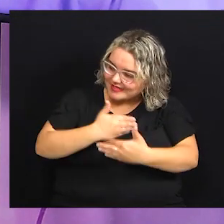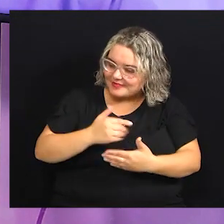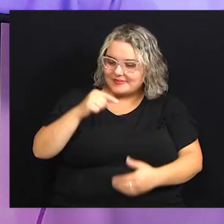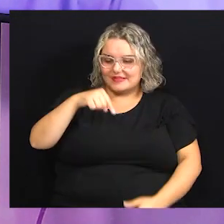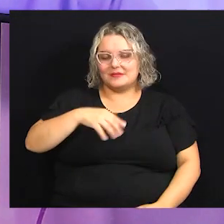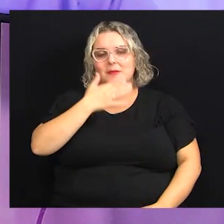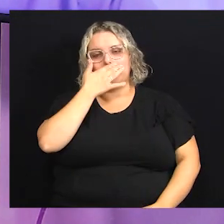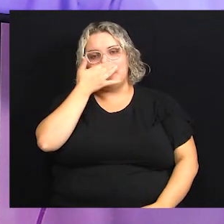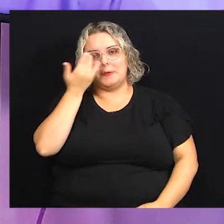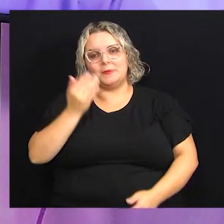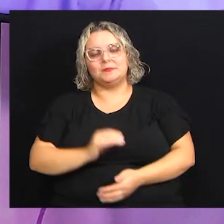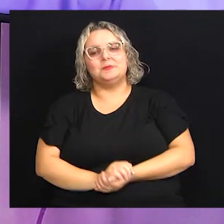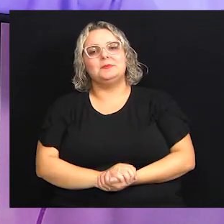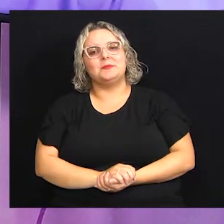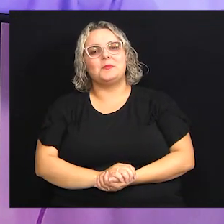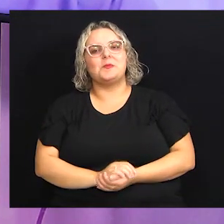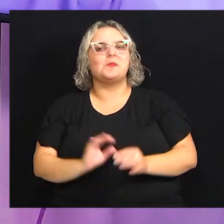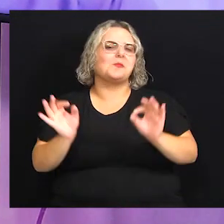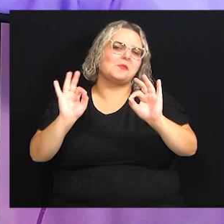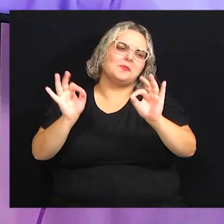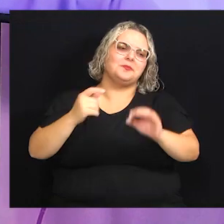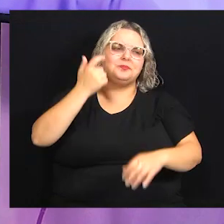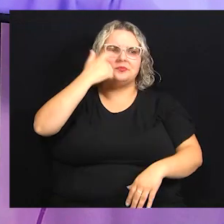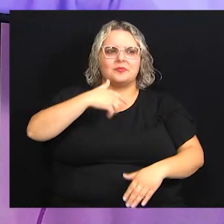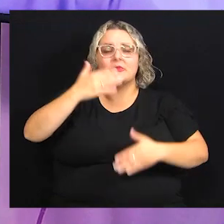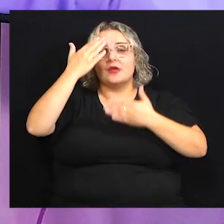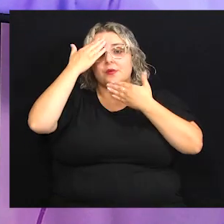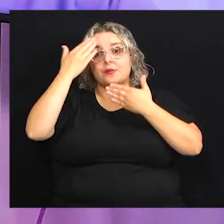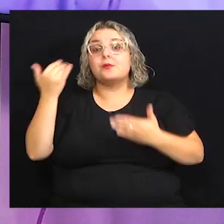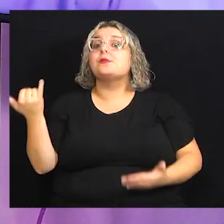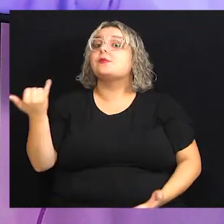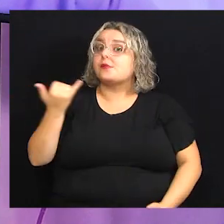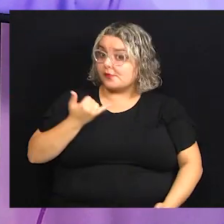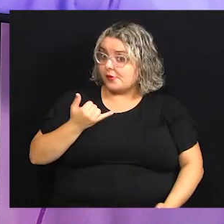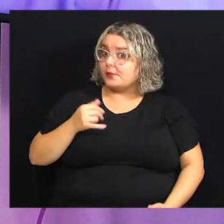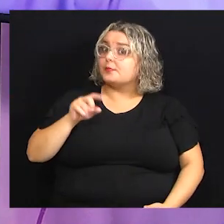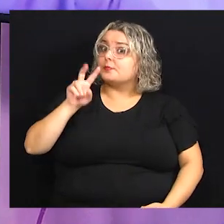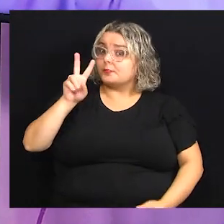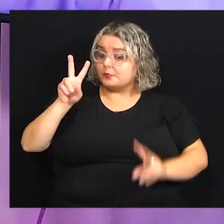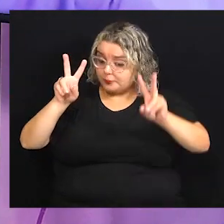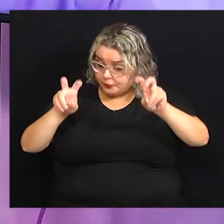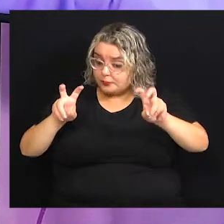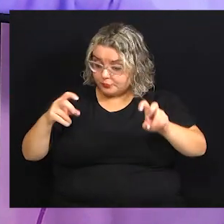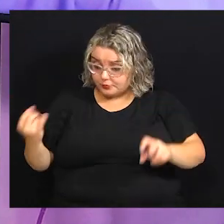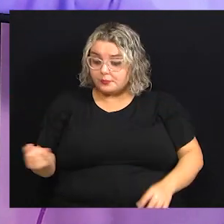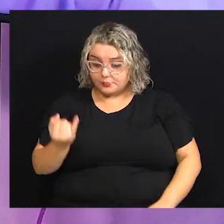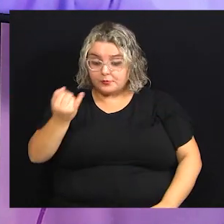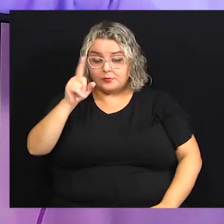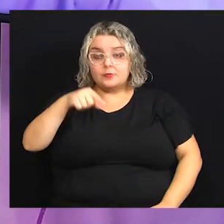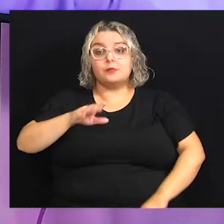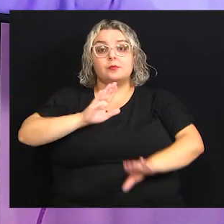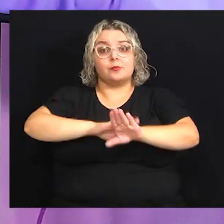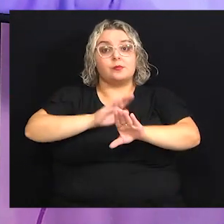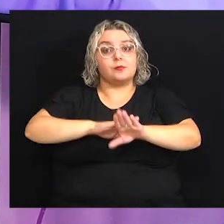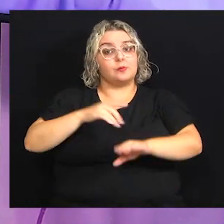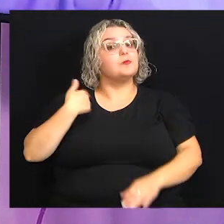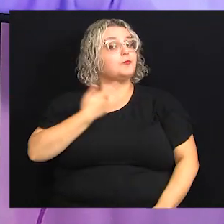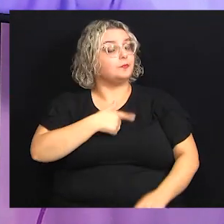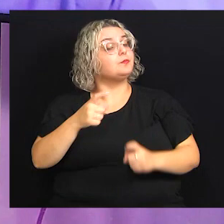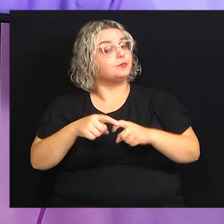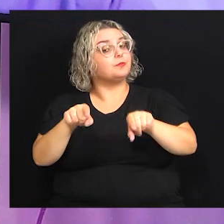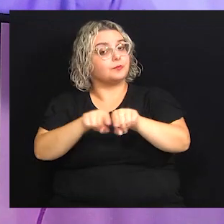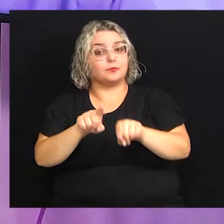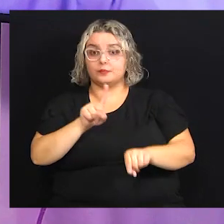participar aqui. Imagina, eu que agradeço, acho que como você falou, o assunto é extremamente importante e é função nossa médica